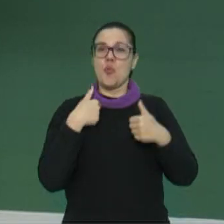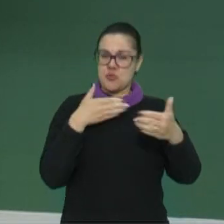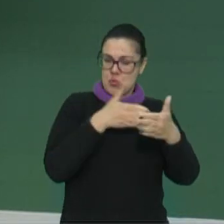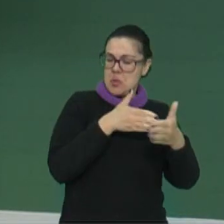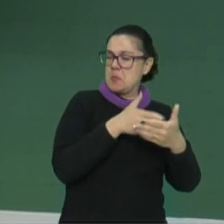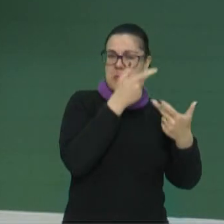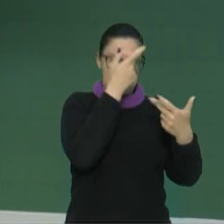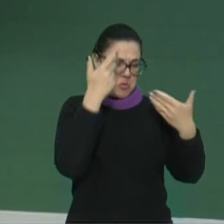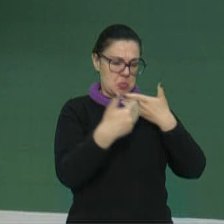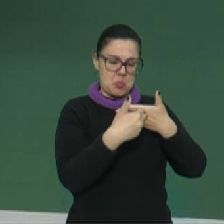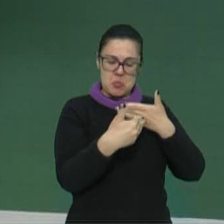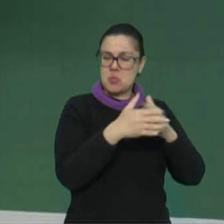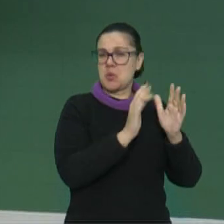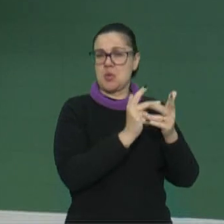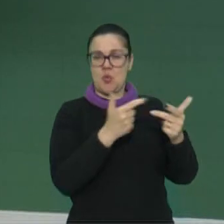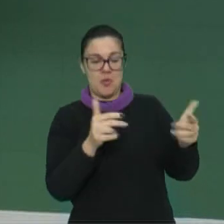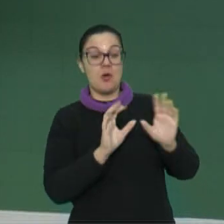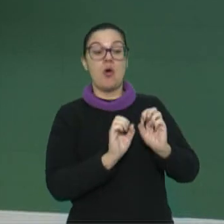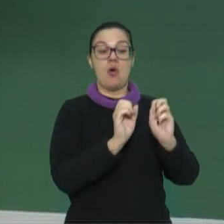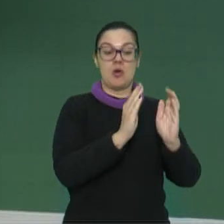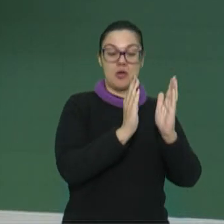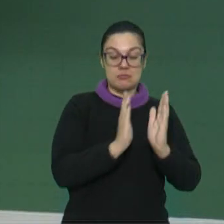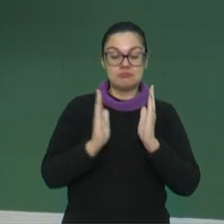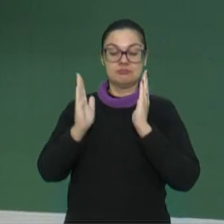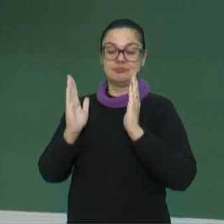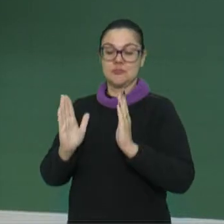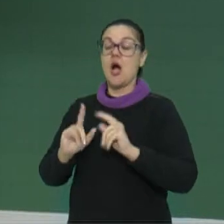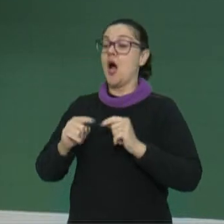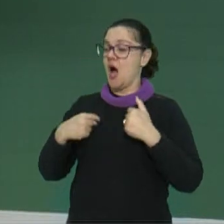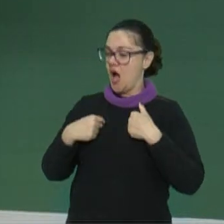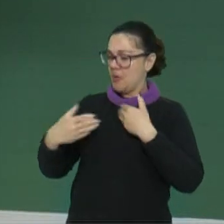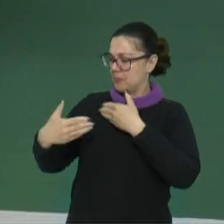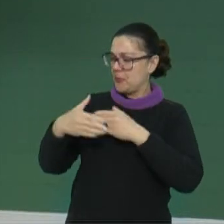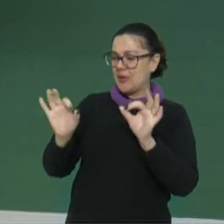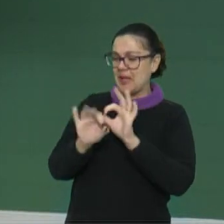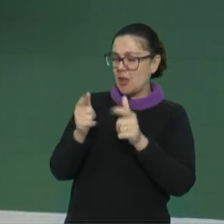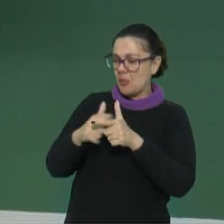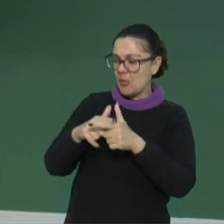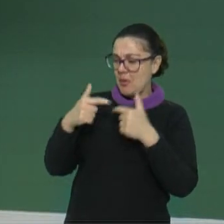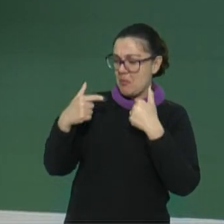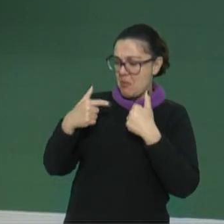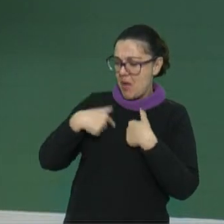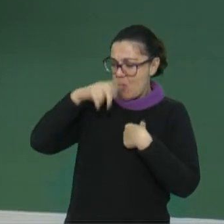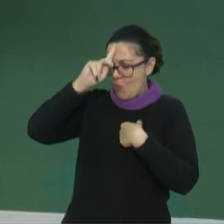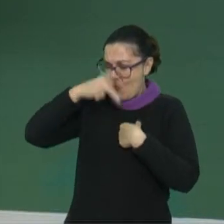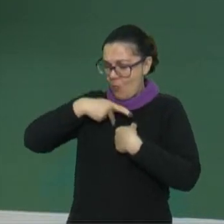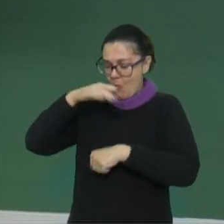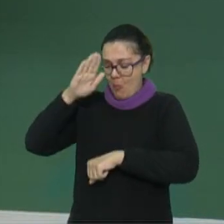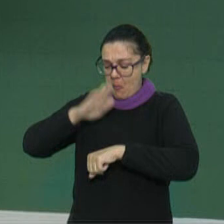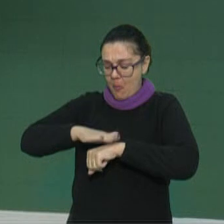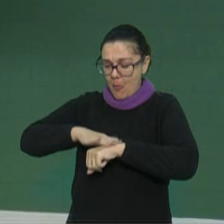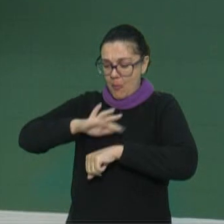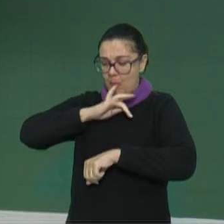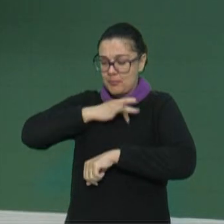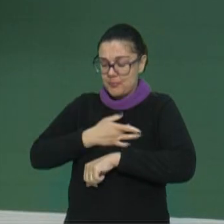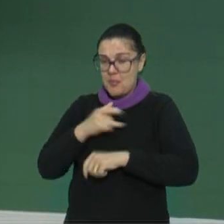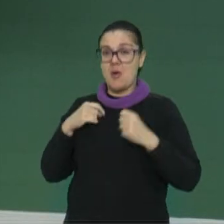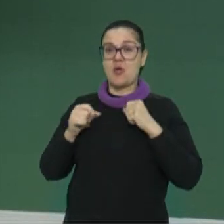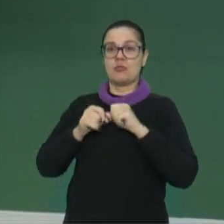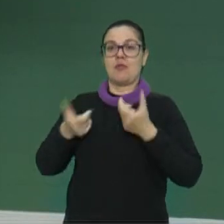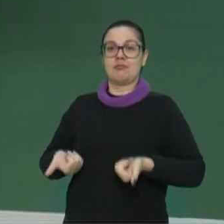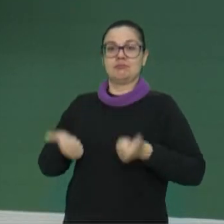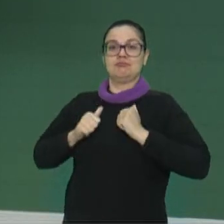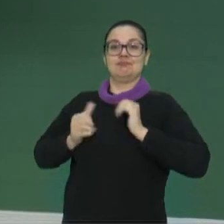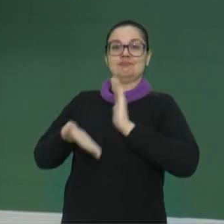limite para alguém, né? Ok. Ou então não, eu não estou sendo vítima, eu estou me vitimando para eu não fazer nada, para eu